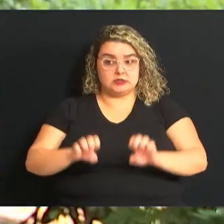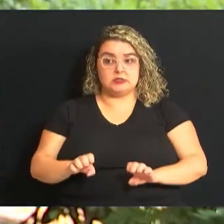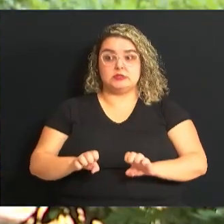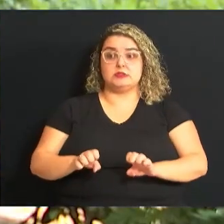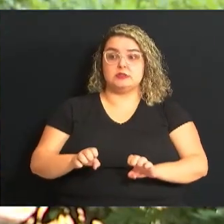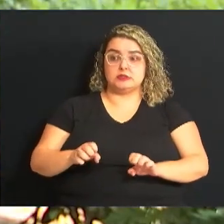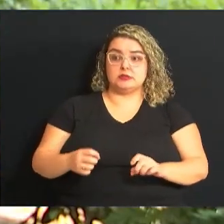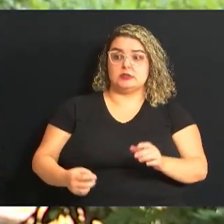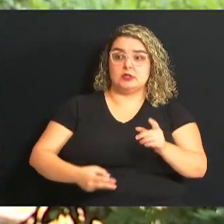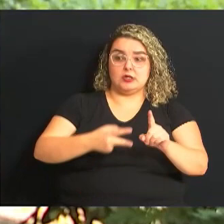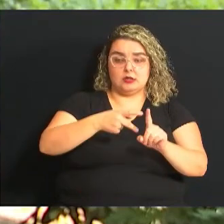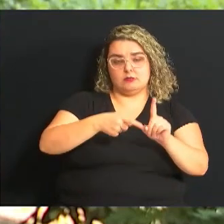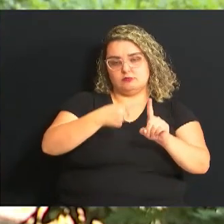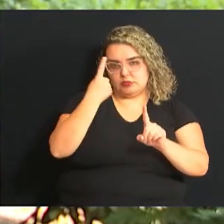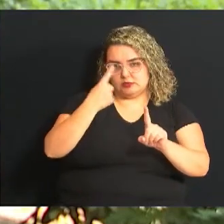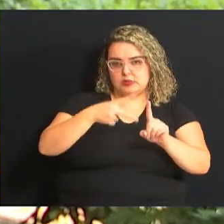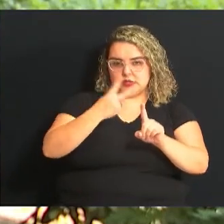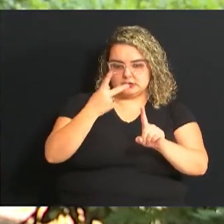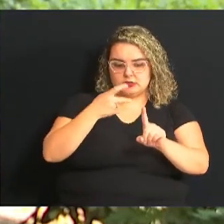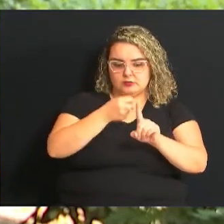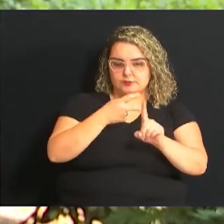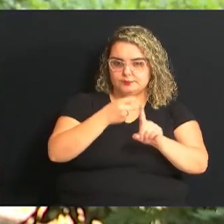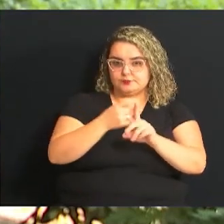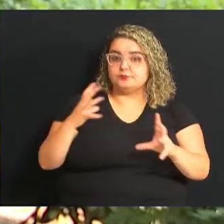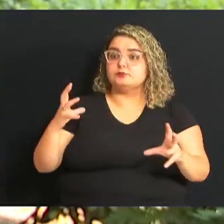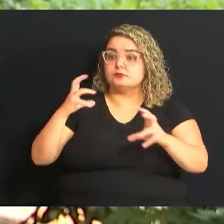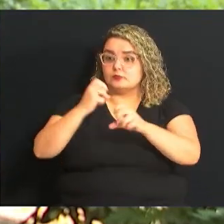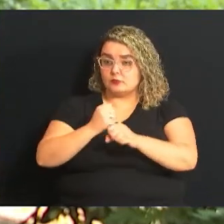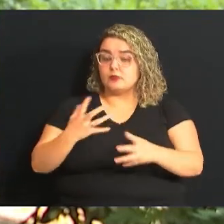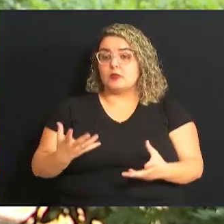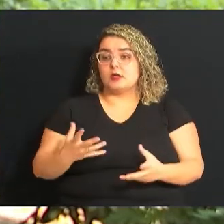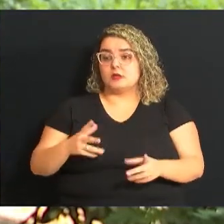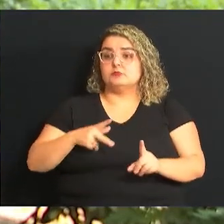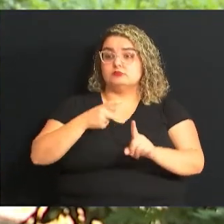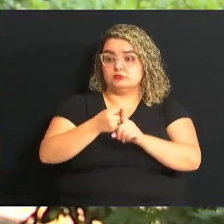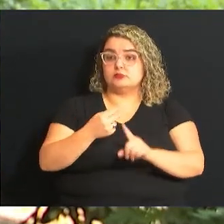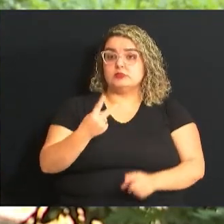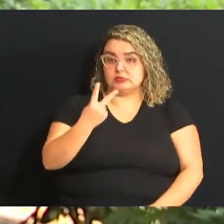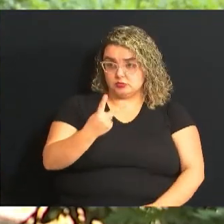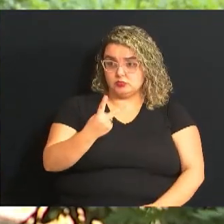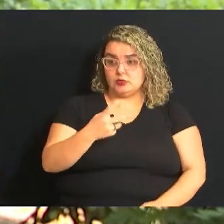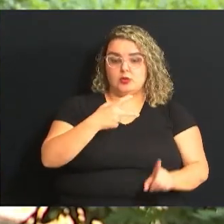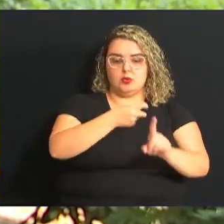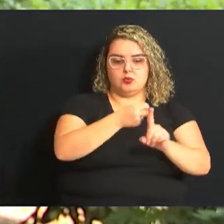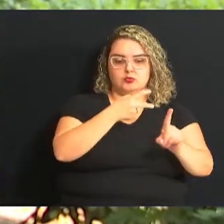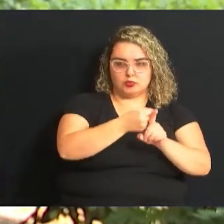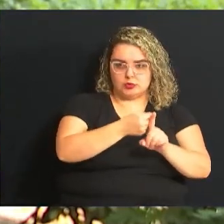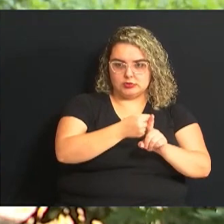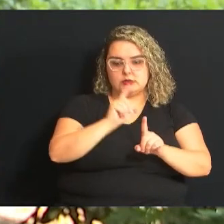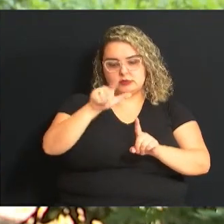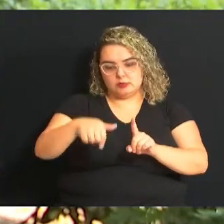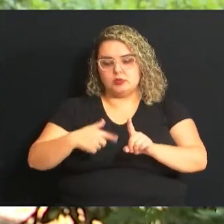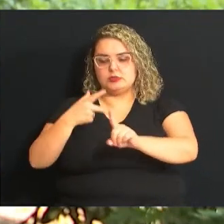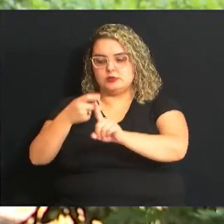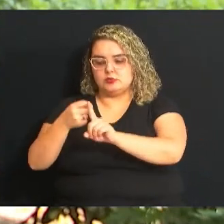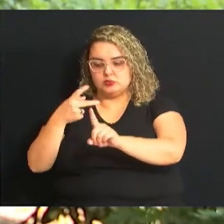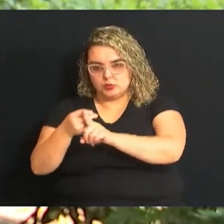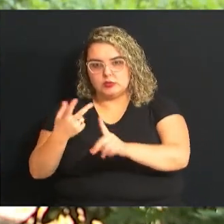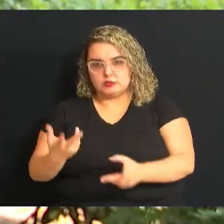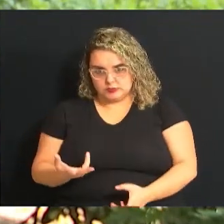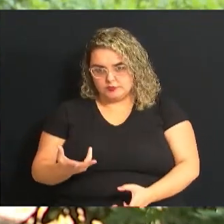e dose 2, mas sim completar as doses de reforço, que são 2. Hoje, em Campinas, a gente tem